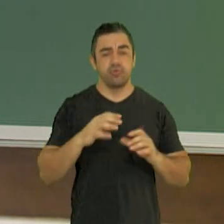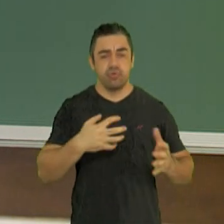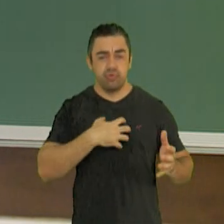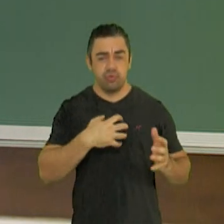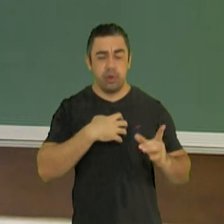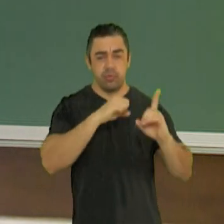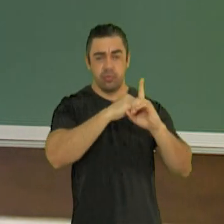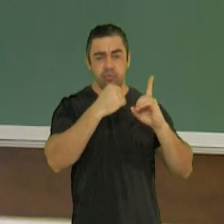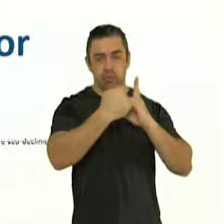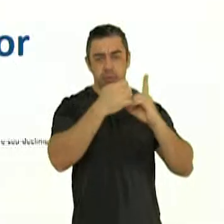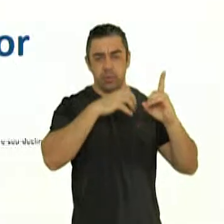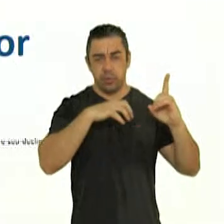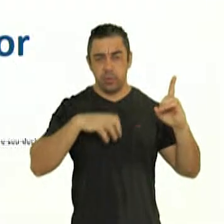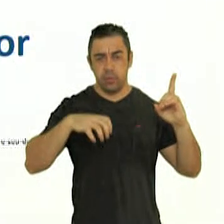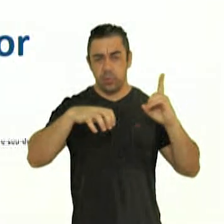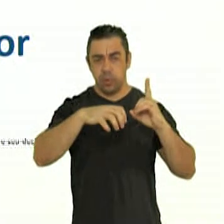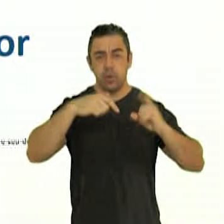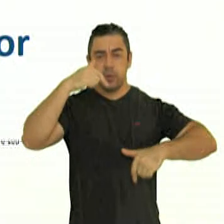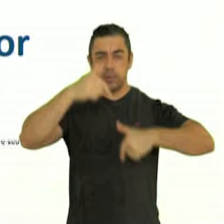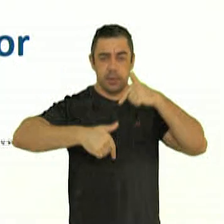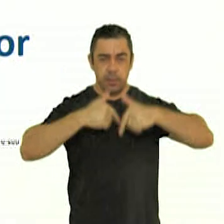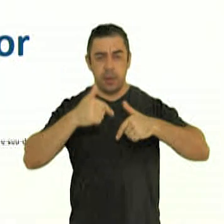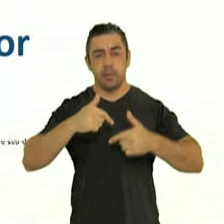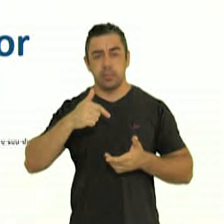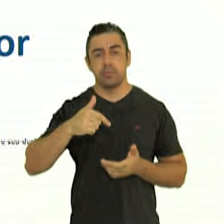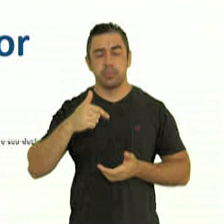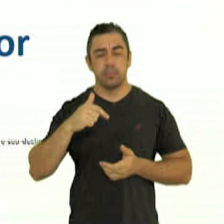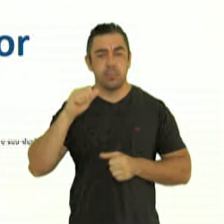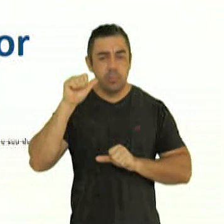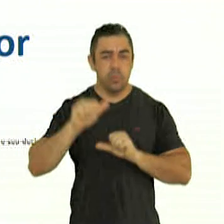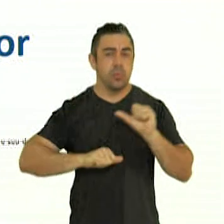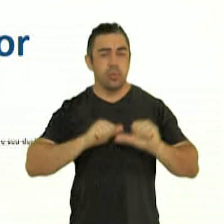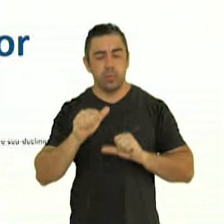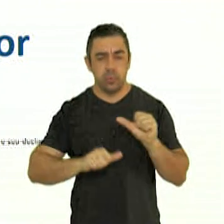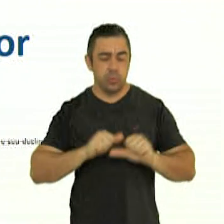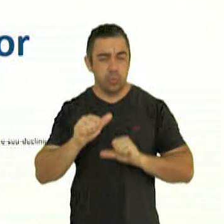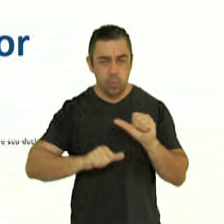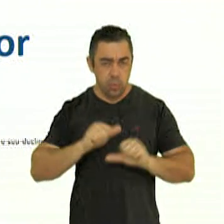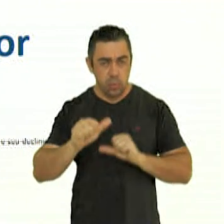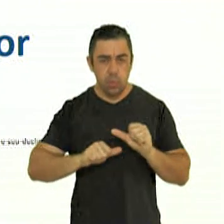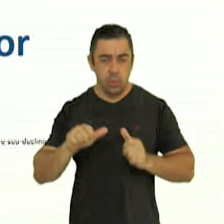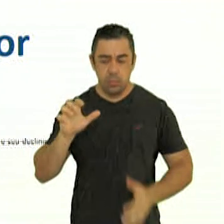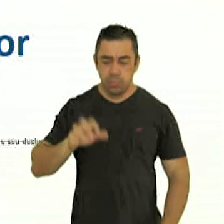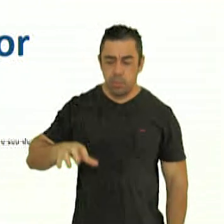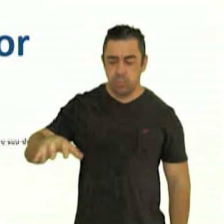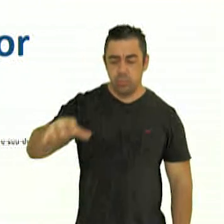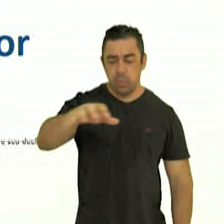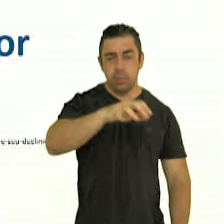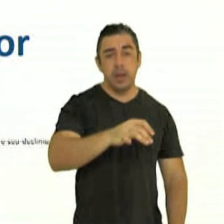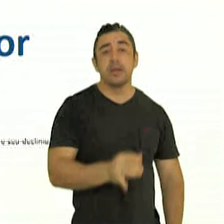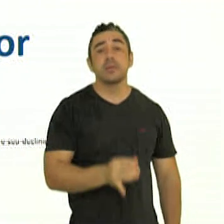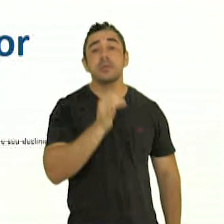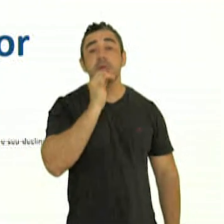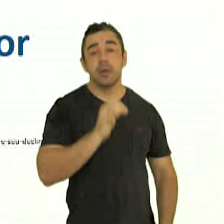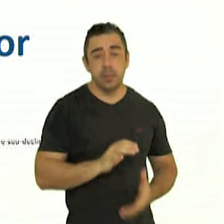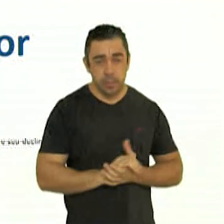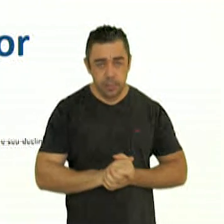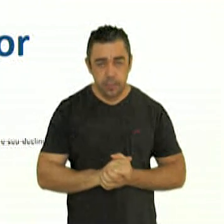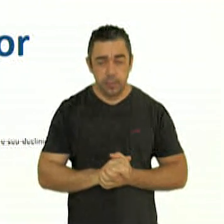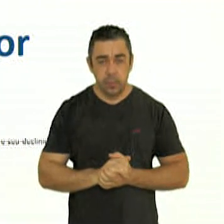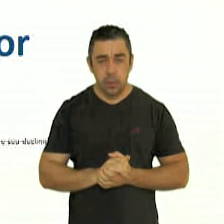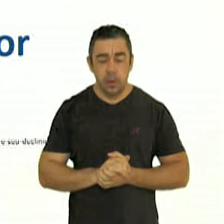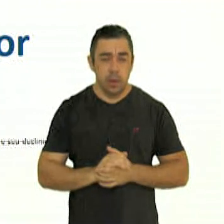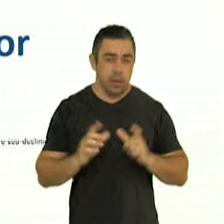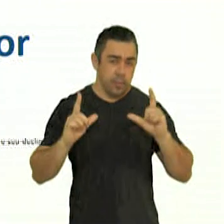trabalho, com essas atividades que vieram transformar o que estava ao redor. Por exemplo, a capacidade de se tirar